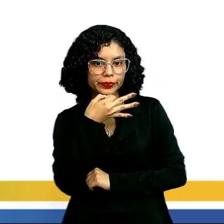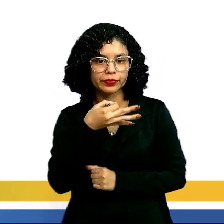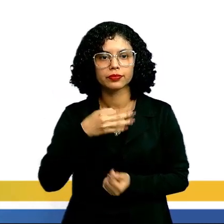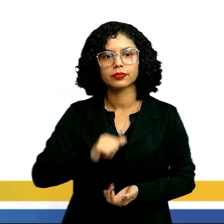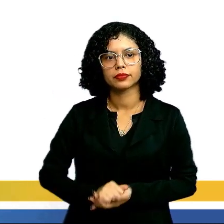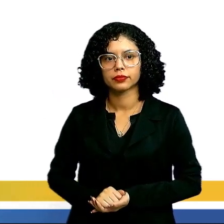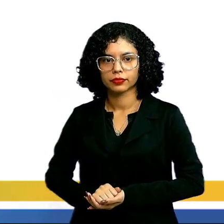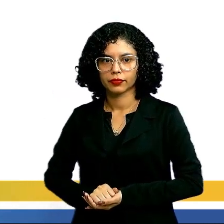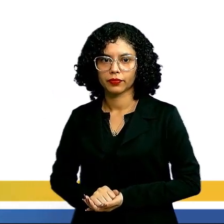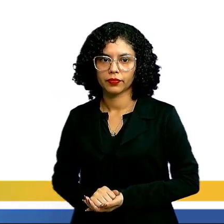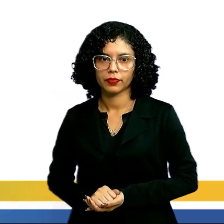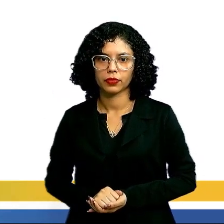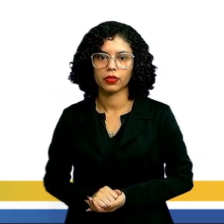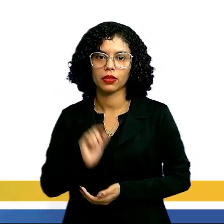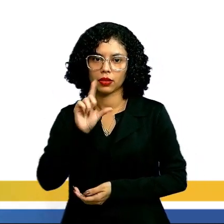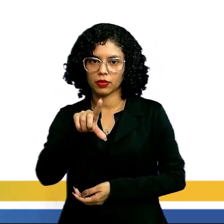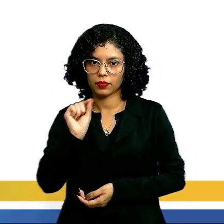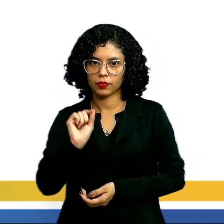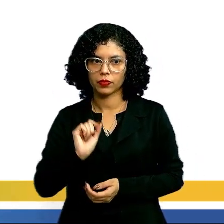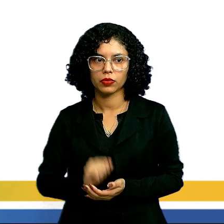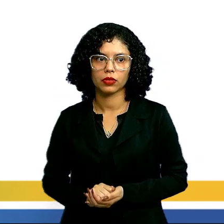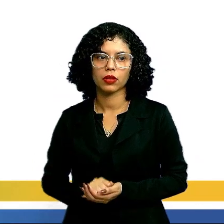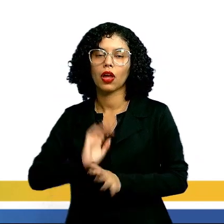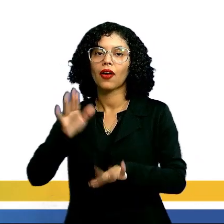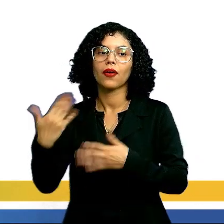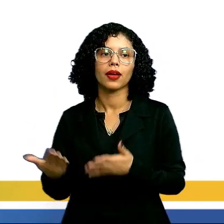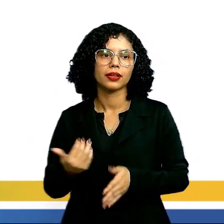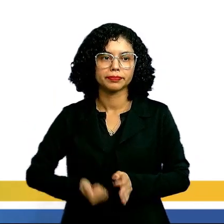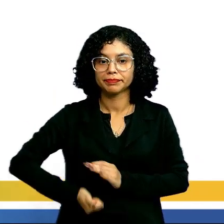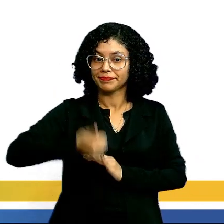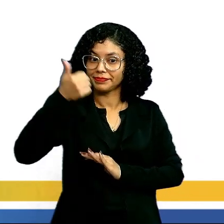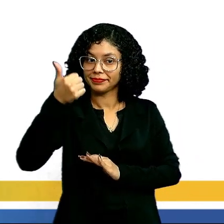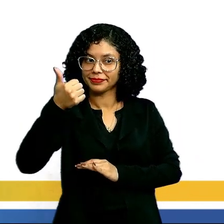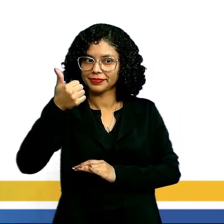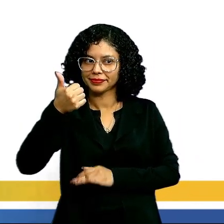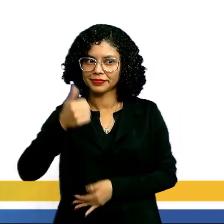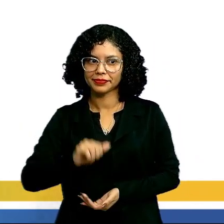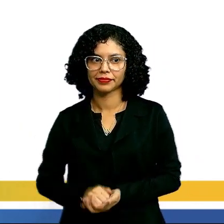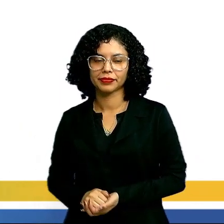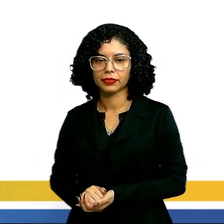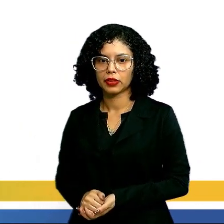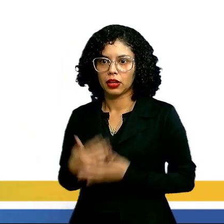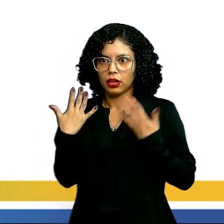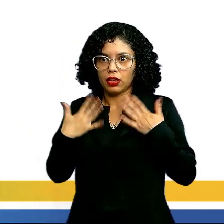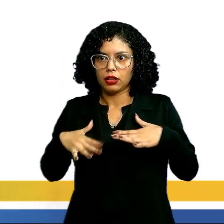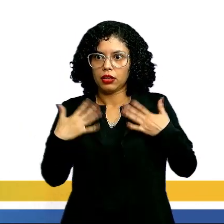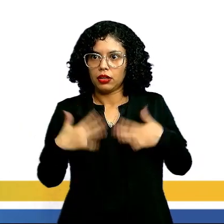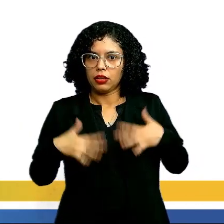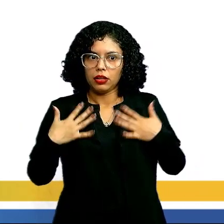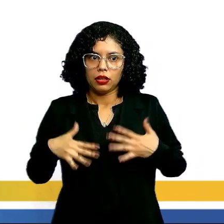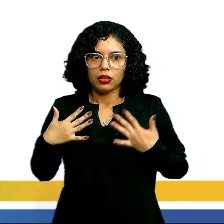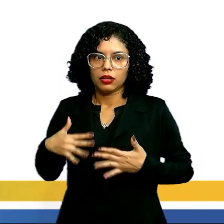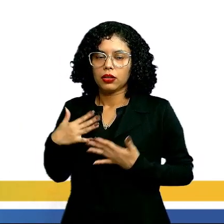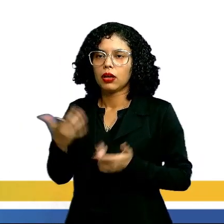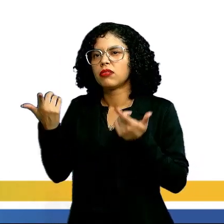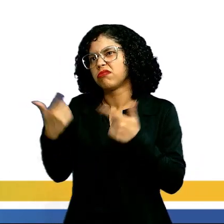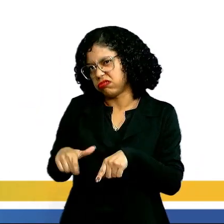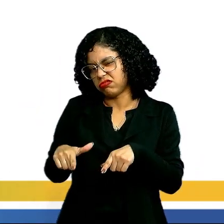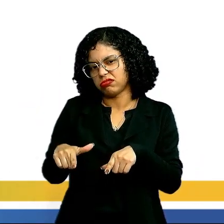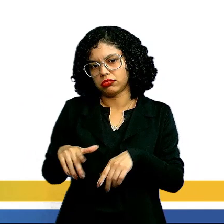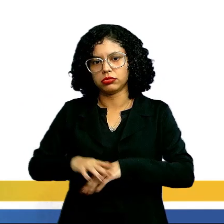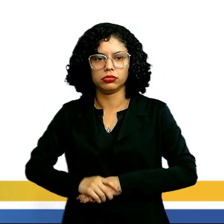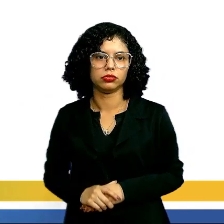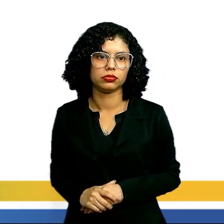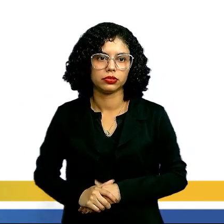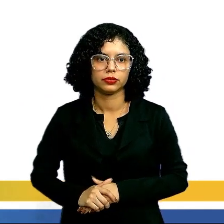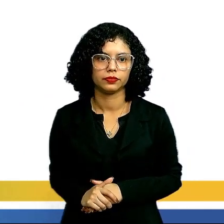poderiam opinar, assinalando suas reações em divertido, assustador ou